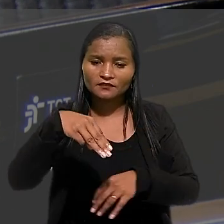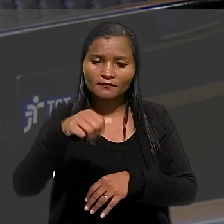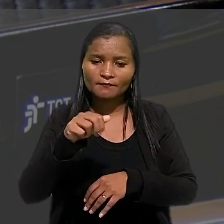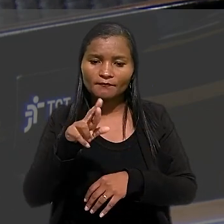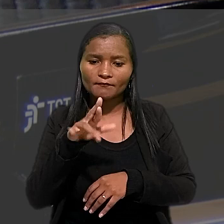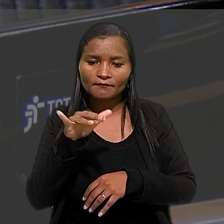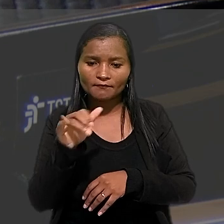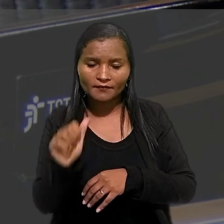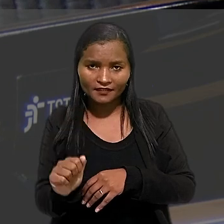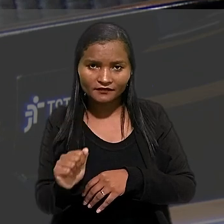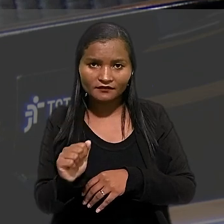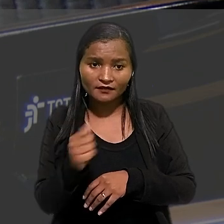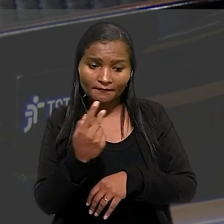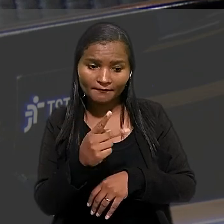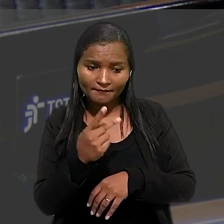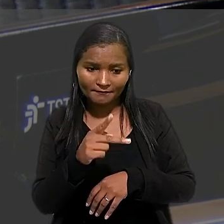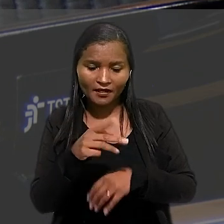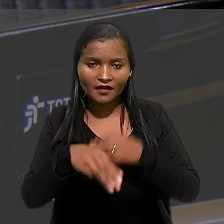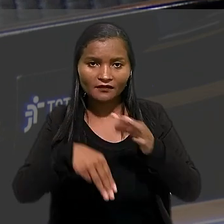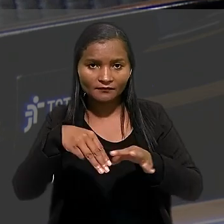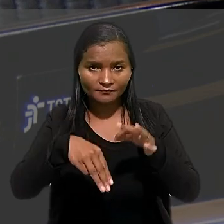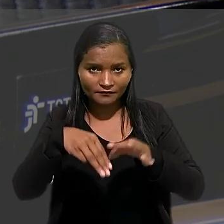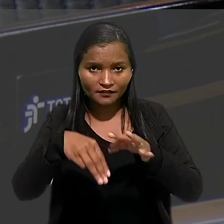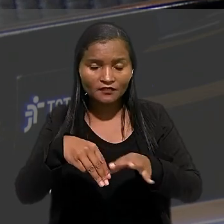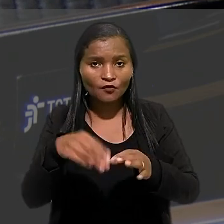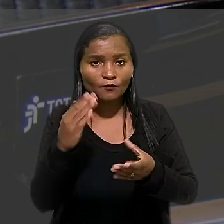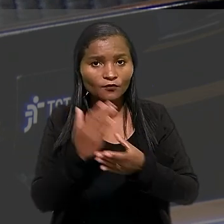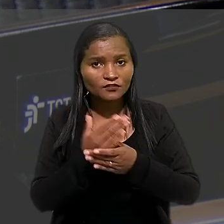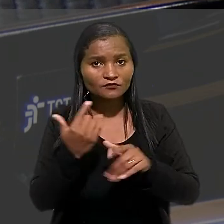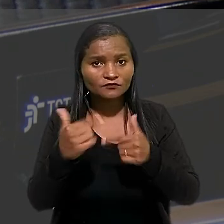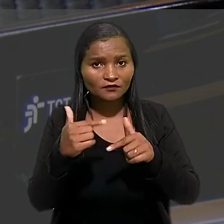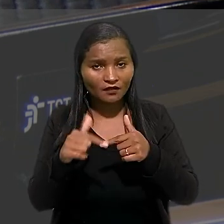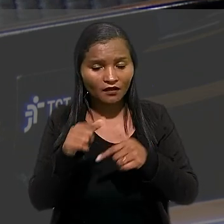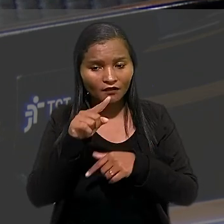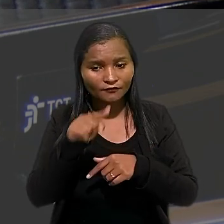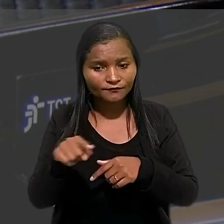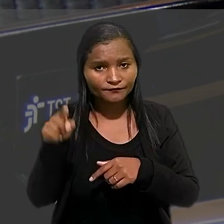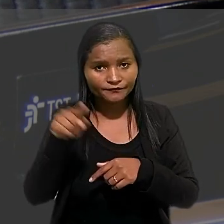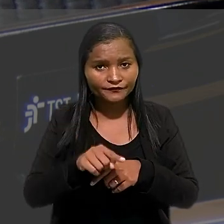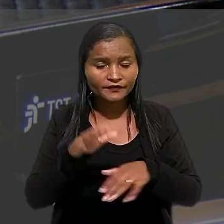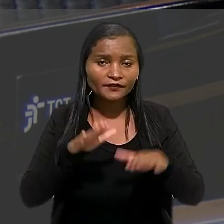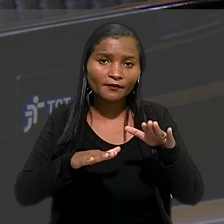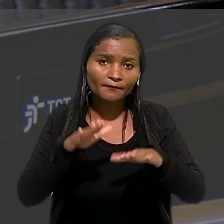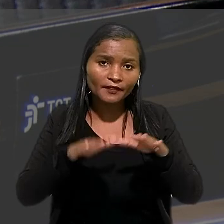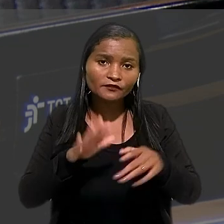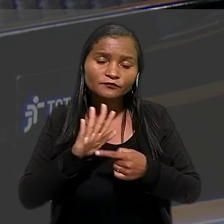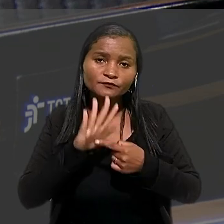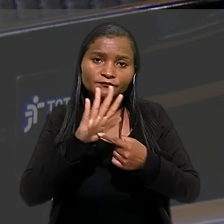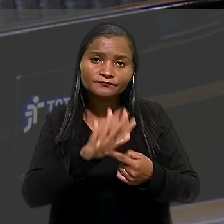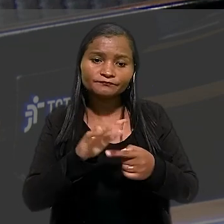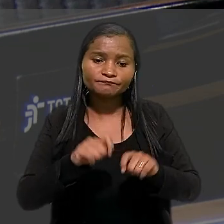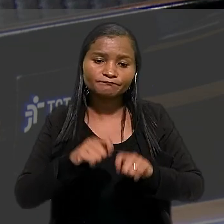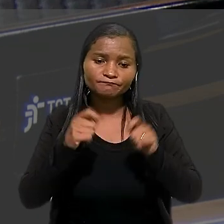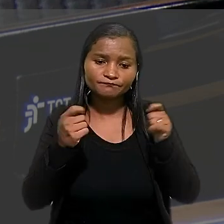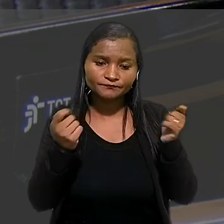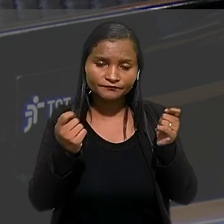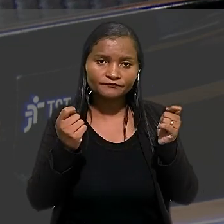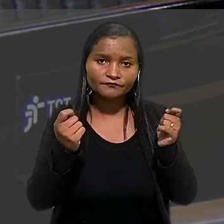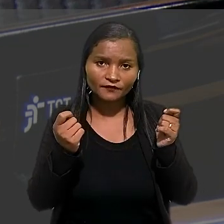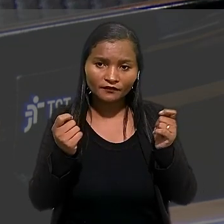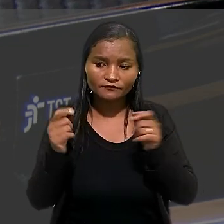foi a ministra Maria Helena Malman. Para a ministra, no processo do trabalho, a nulidade da citação depende da